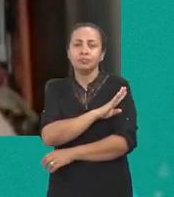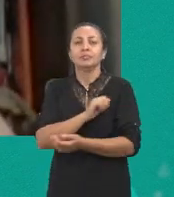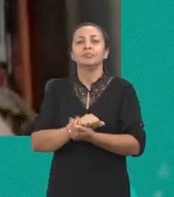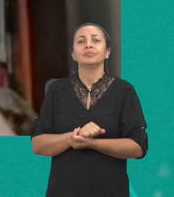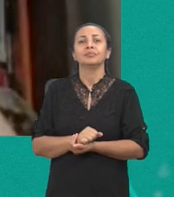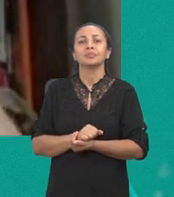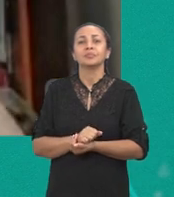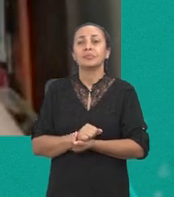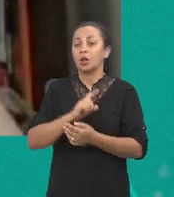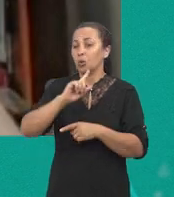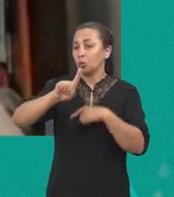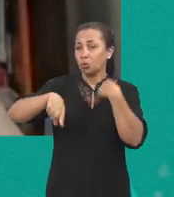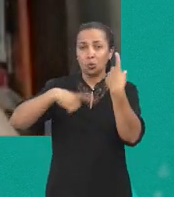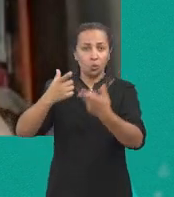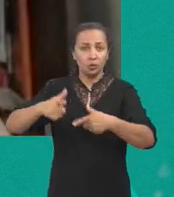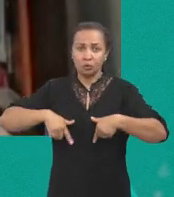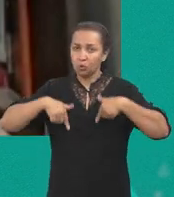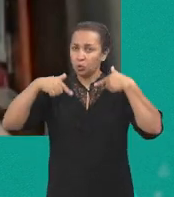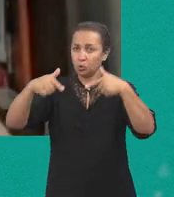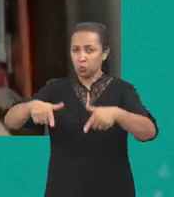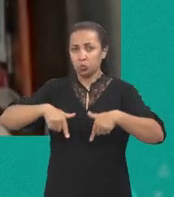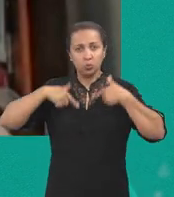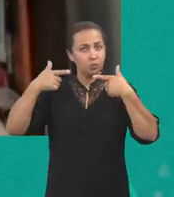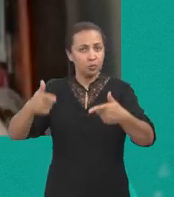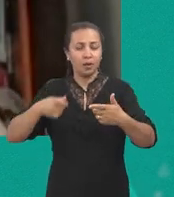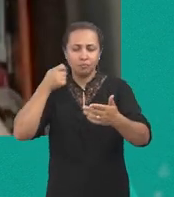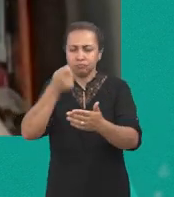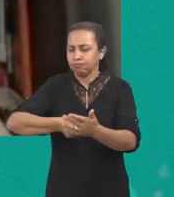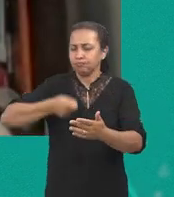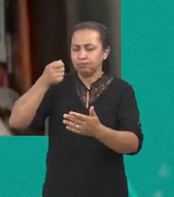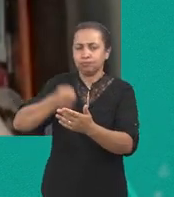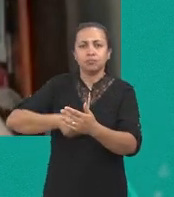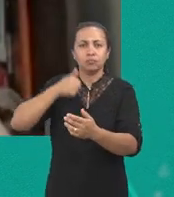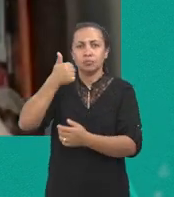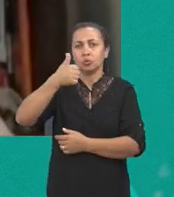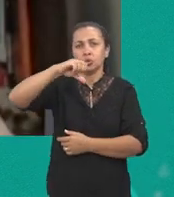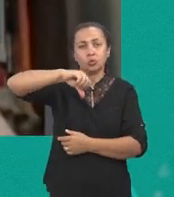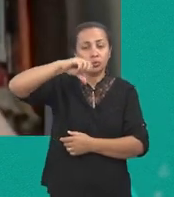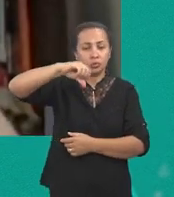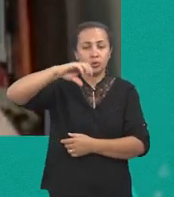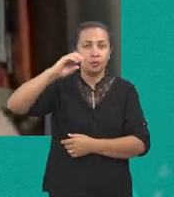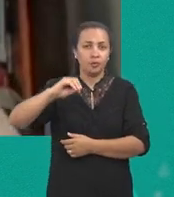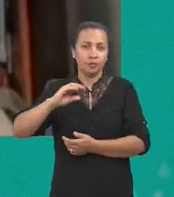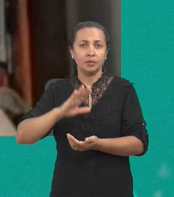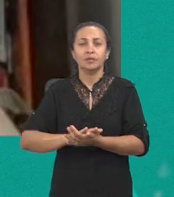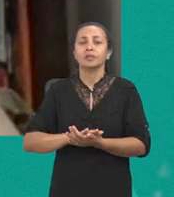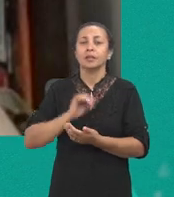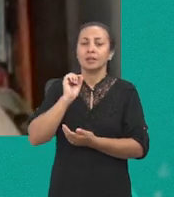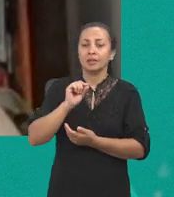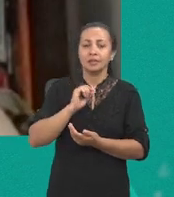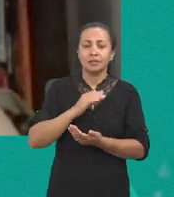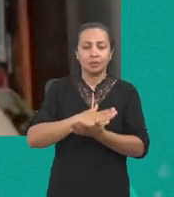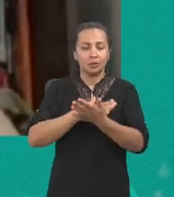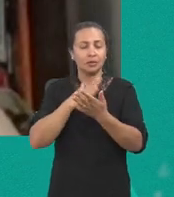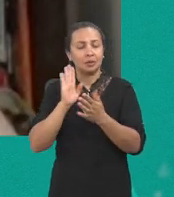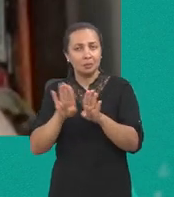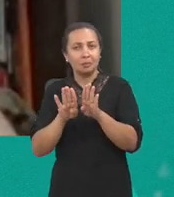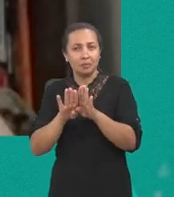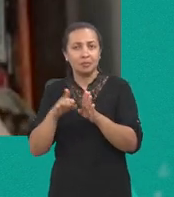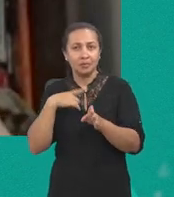Ainda das terras todas essas lutas que foram empreendidas na década de 90 e que